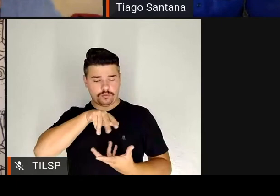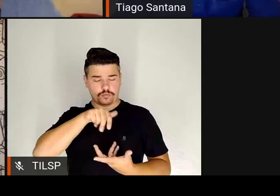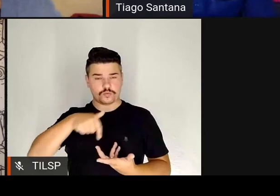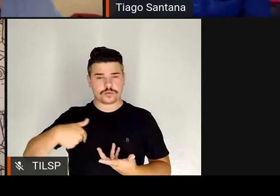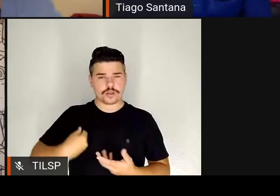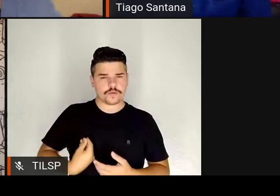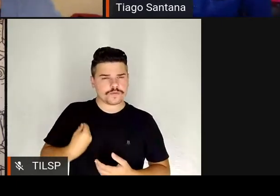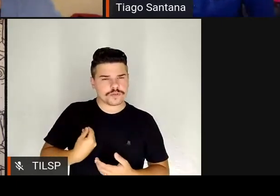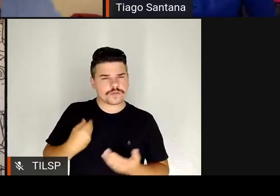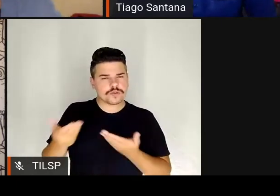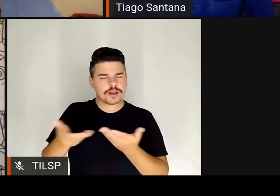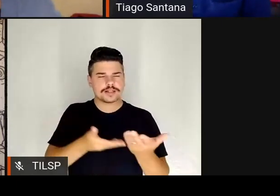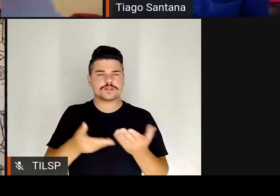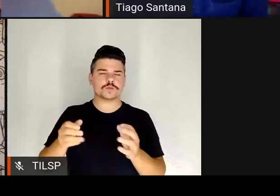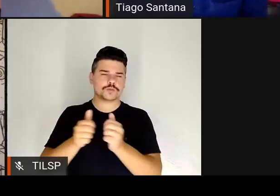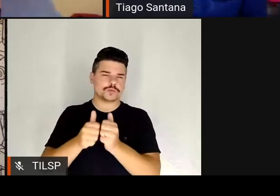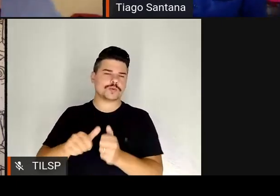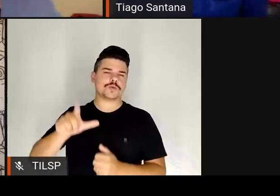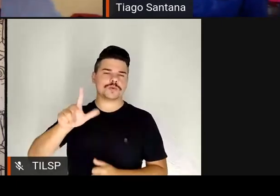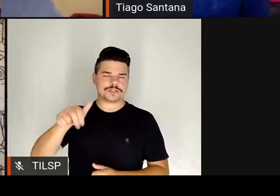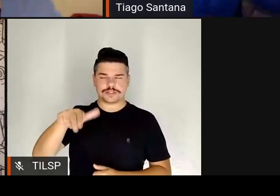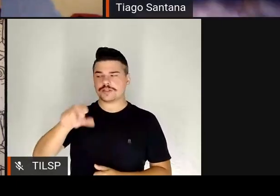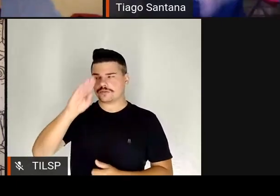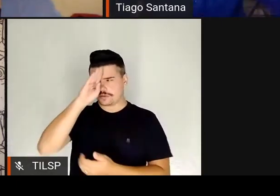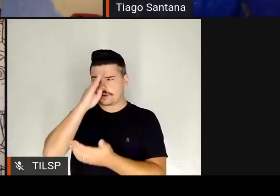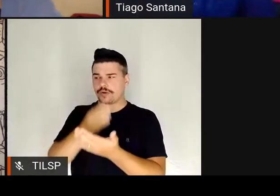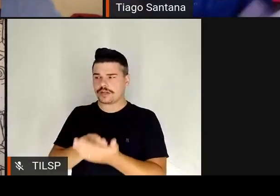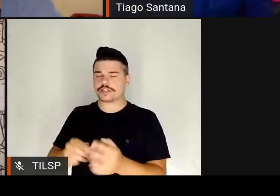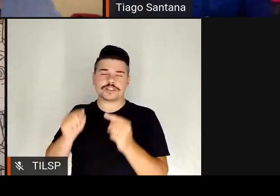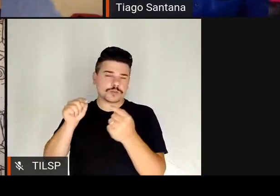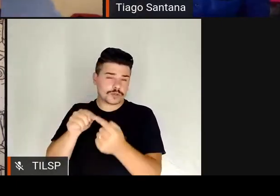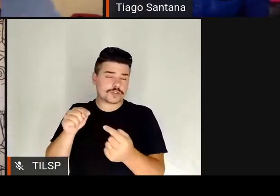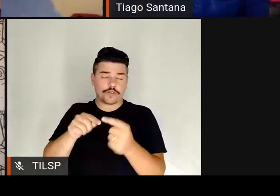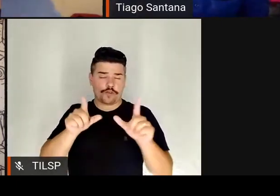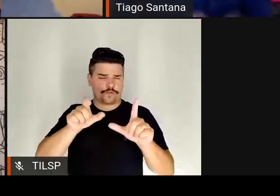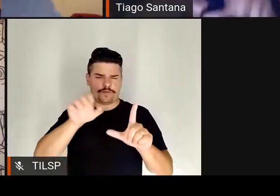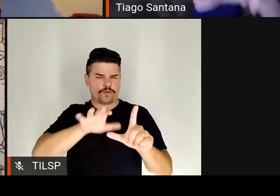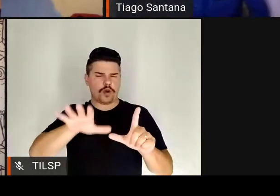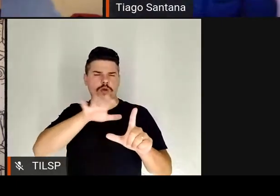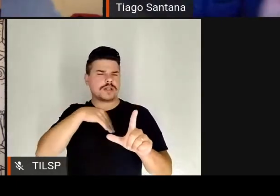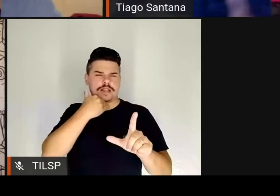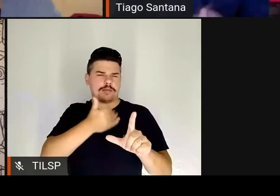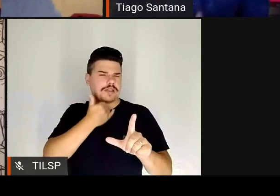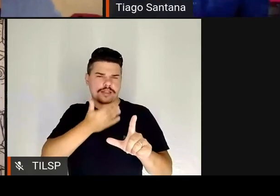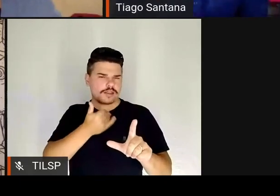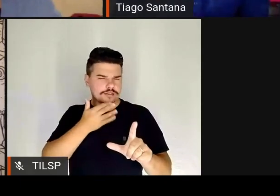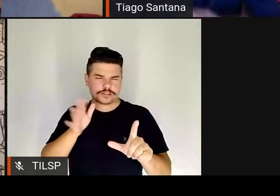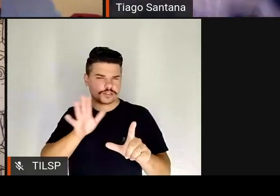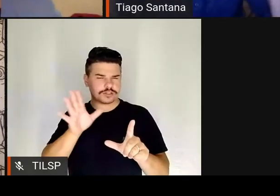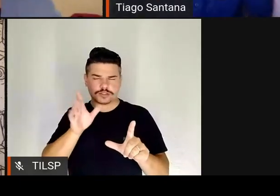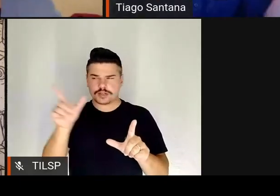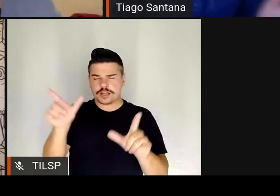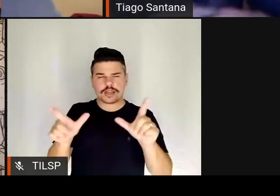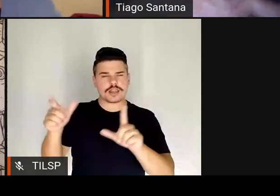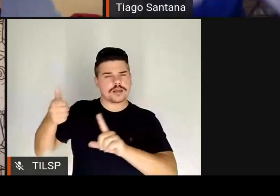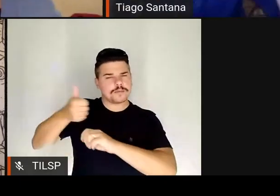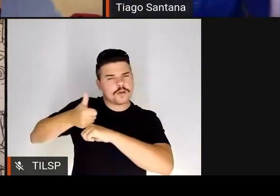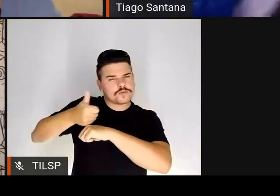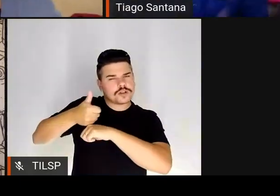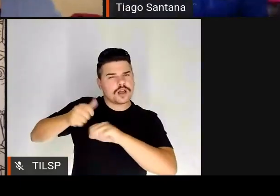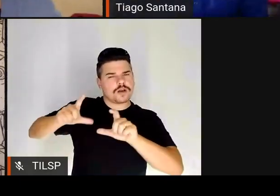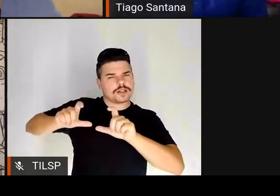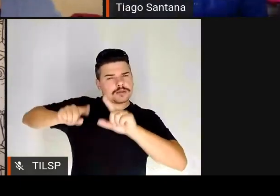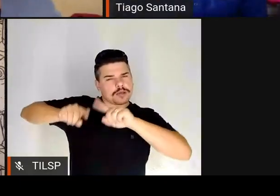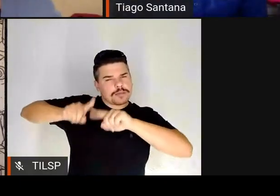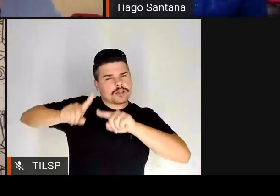o Luciano, que é uma fotografia que eu acredito, né? Fotografia independente, inclusive, do seu aparato, do equipamento, ou das